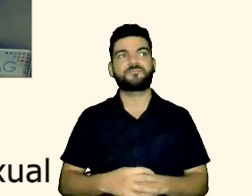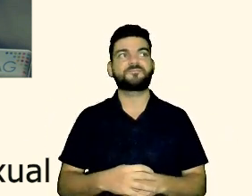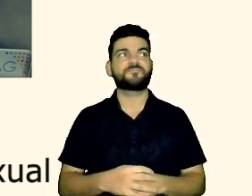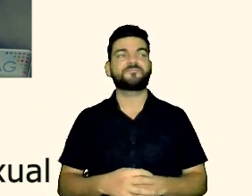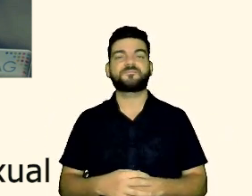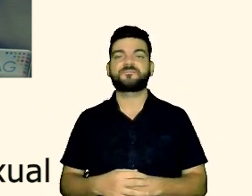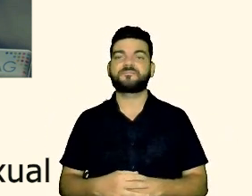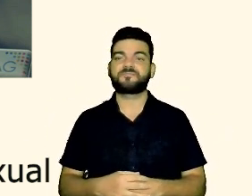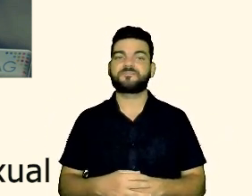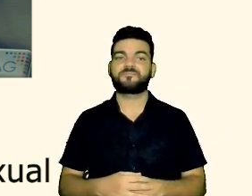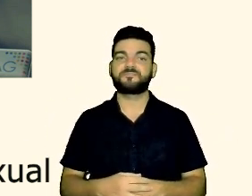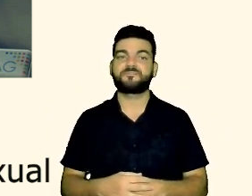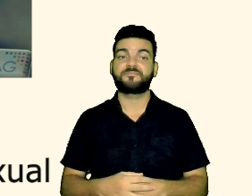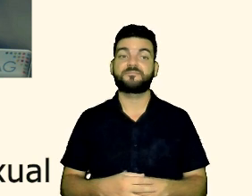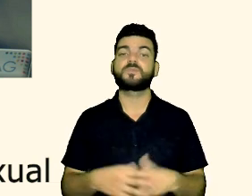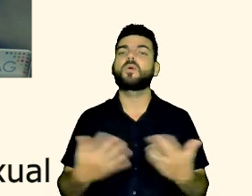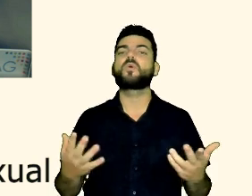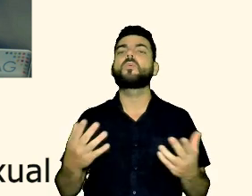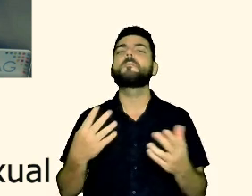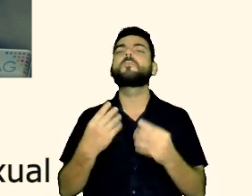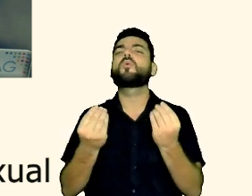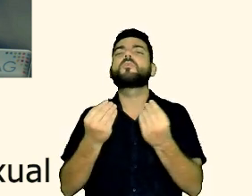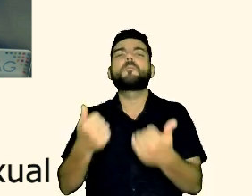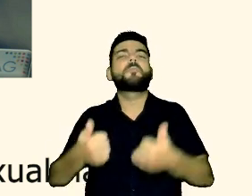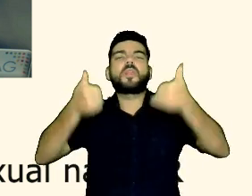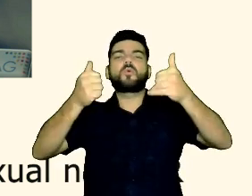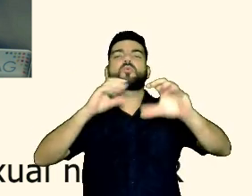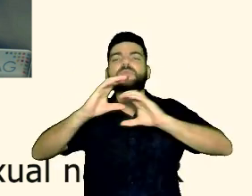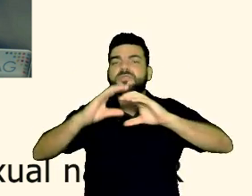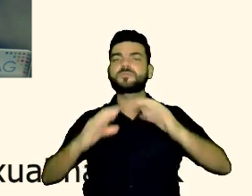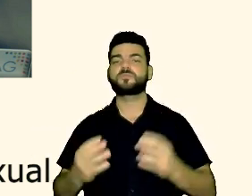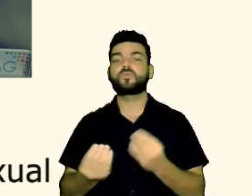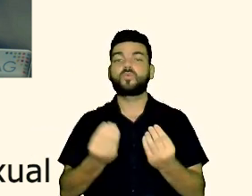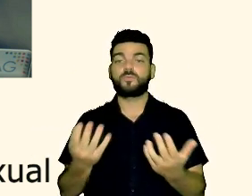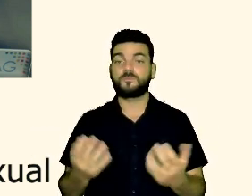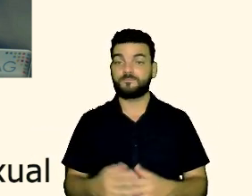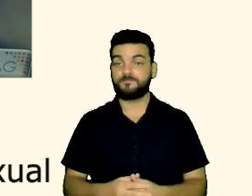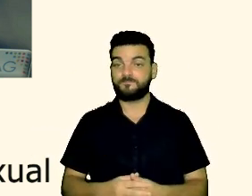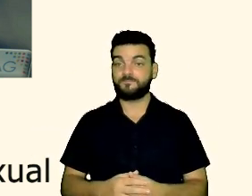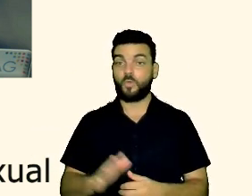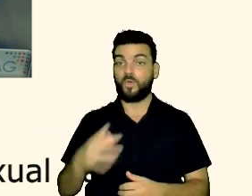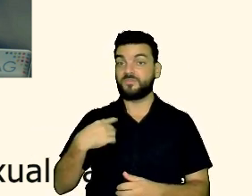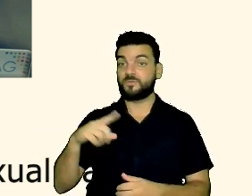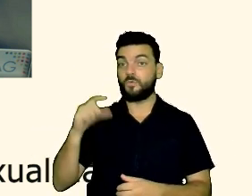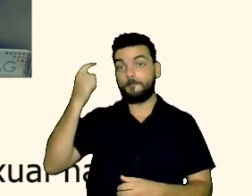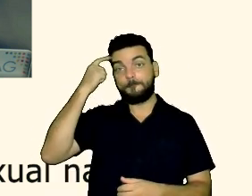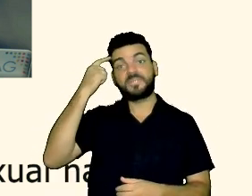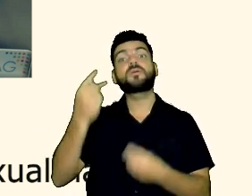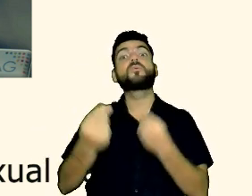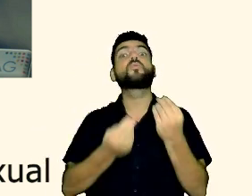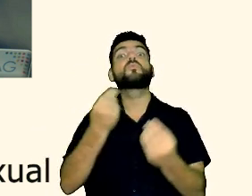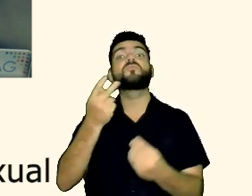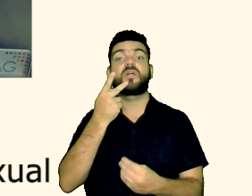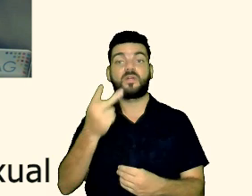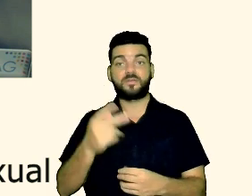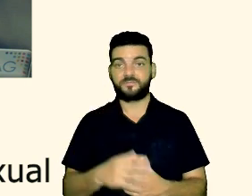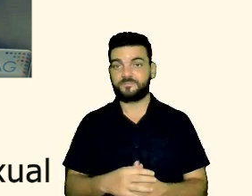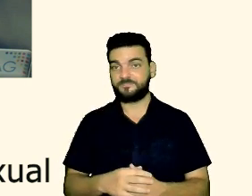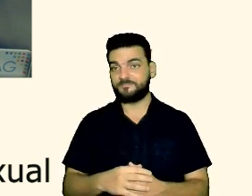muito espontâneo? A escolha de palavras. A partir do momento que no mundo do trabalho, né, não vale dizer, ah, eu